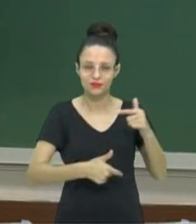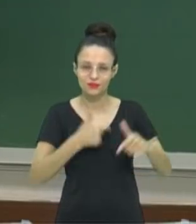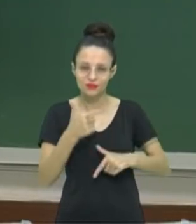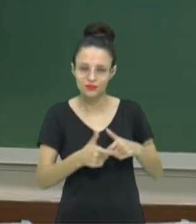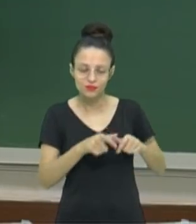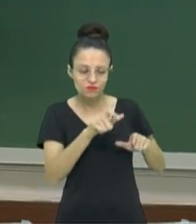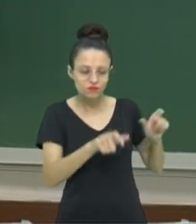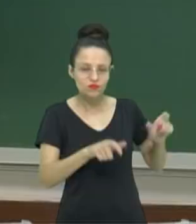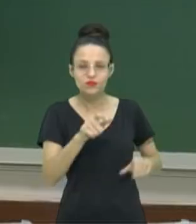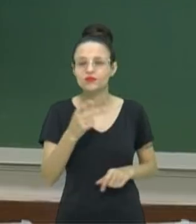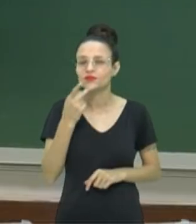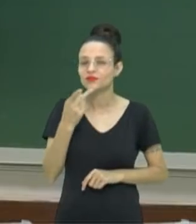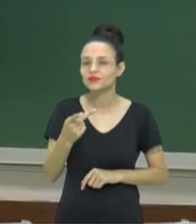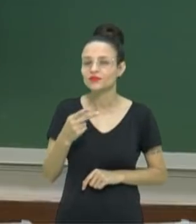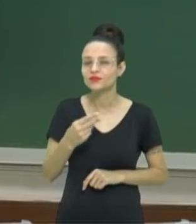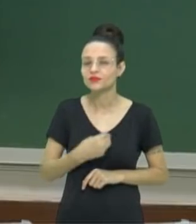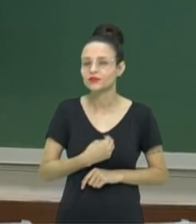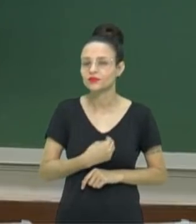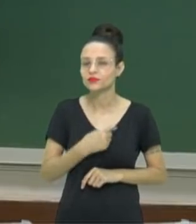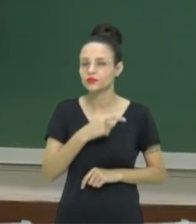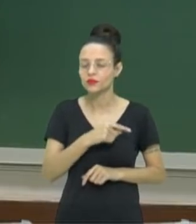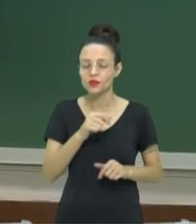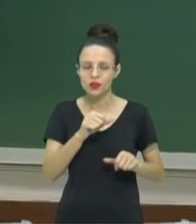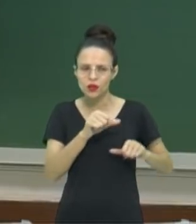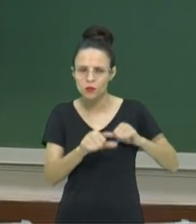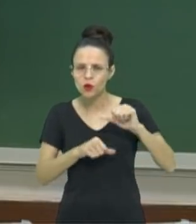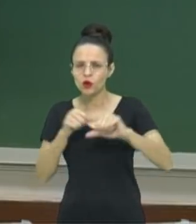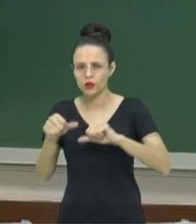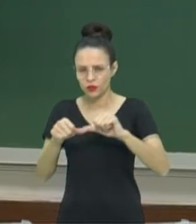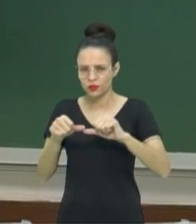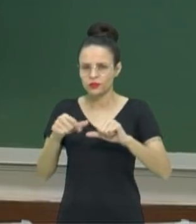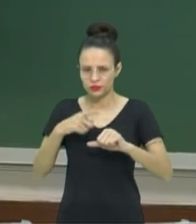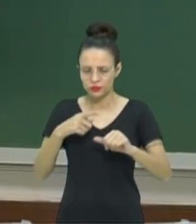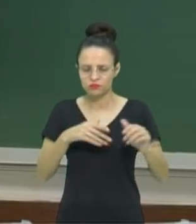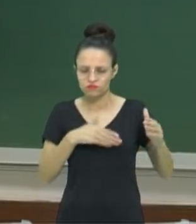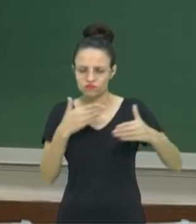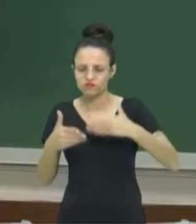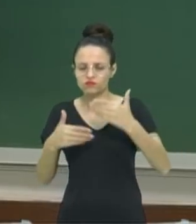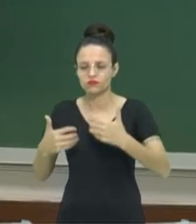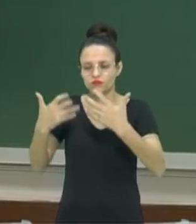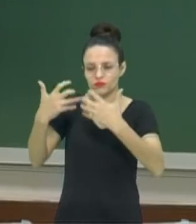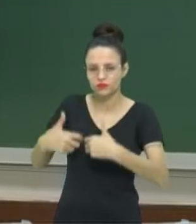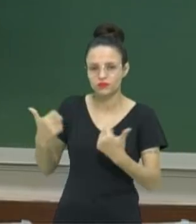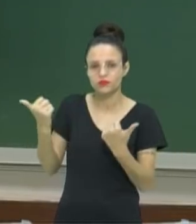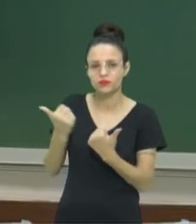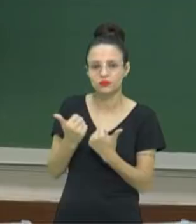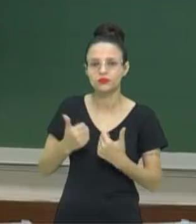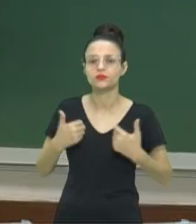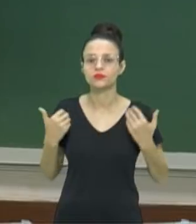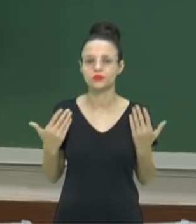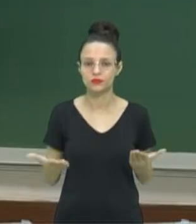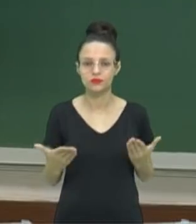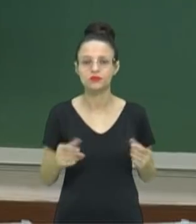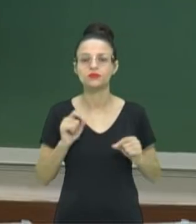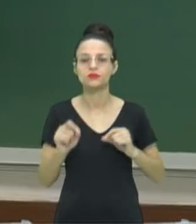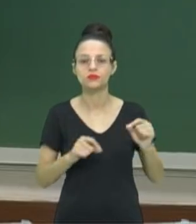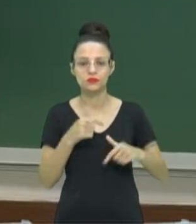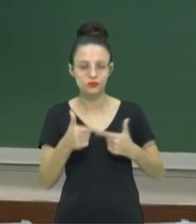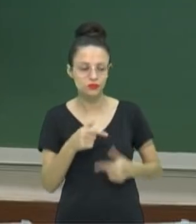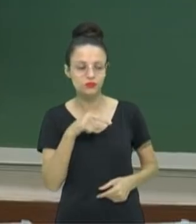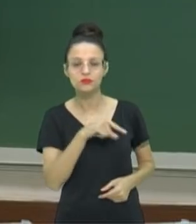obra, se eu falei que que mudou, que teve um processo de mudança, mecanização, uso de máquinas, então quem